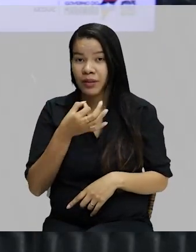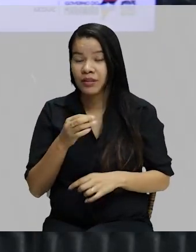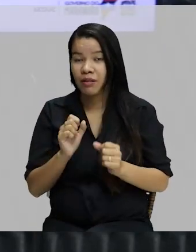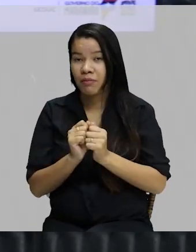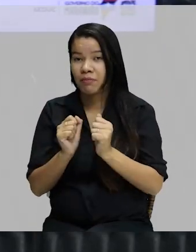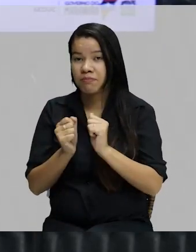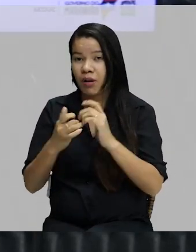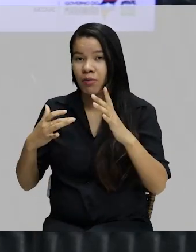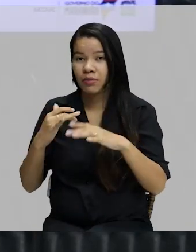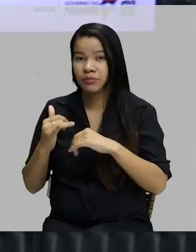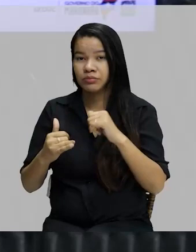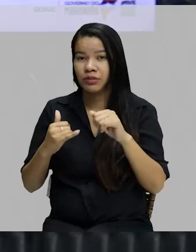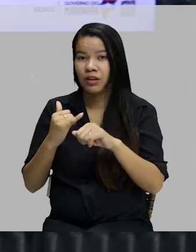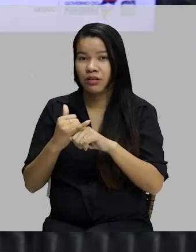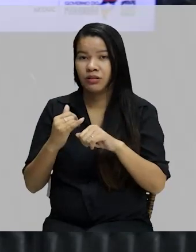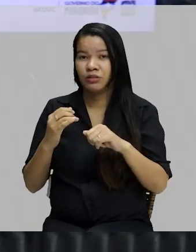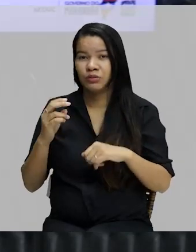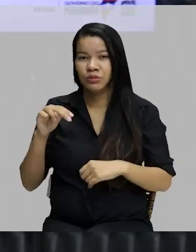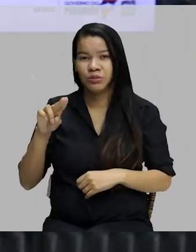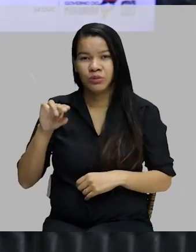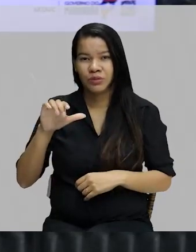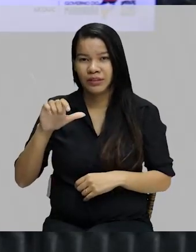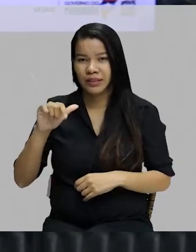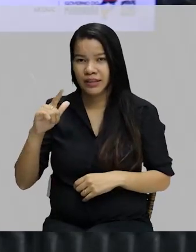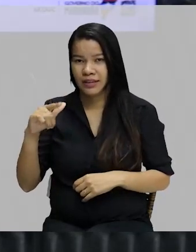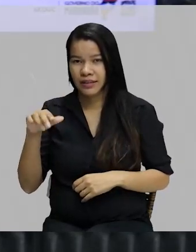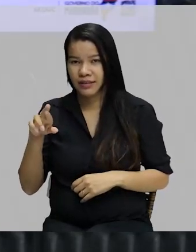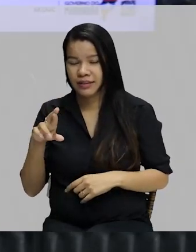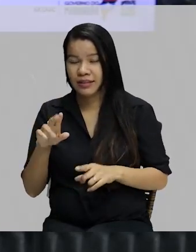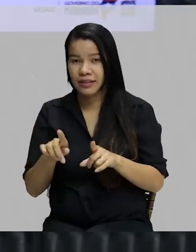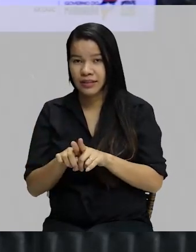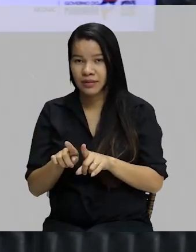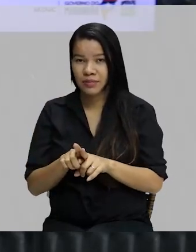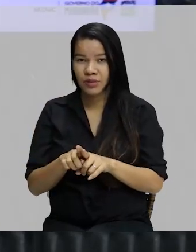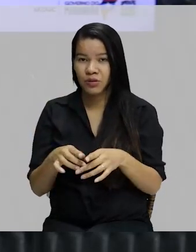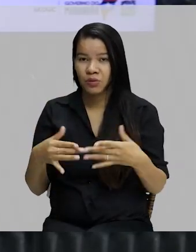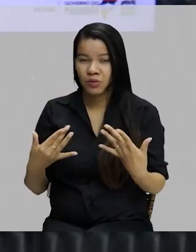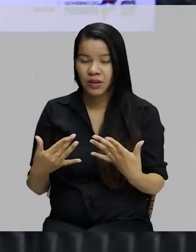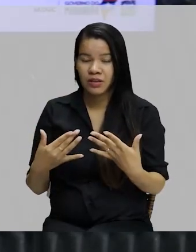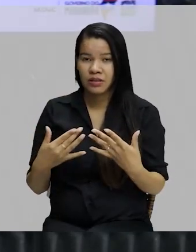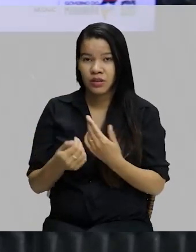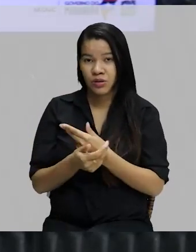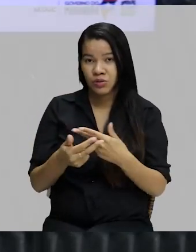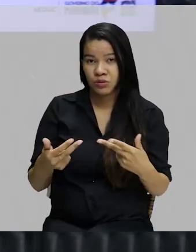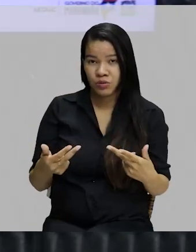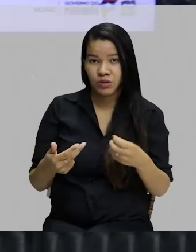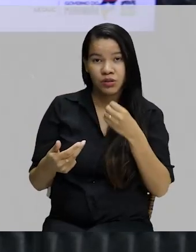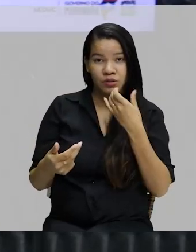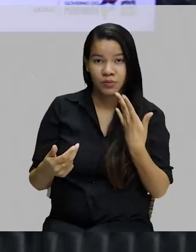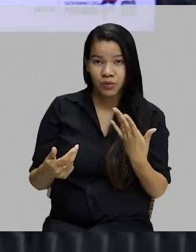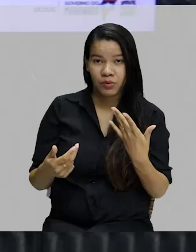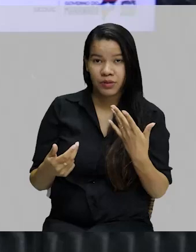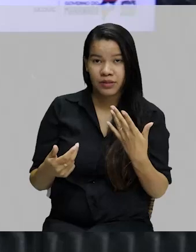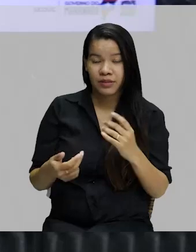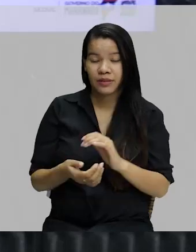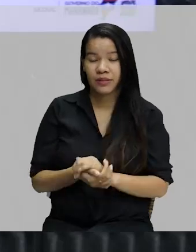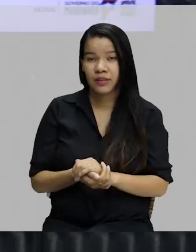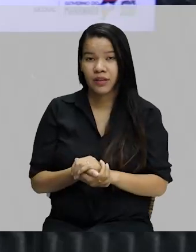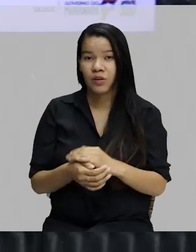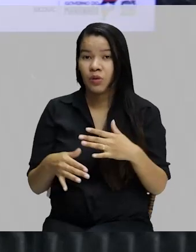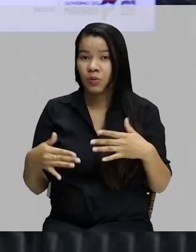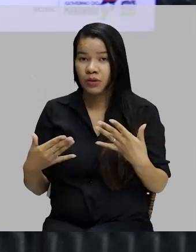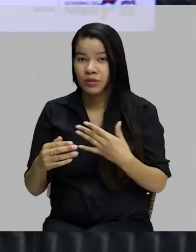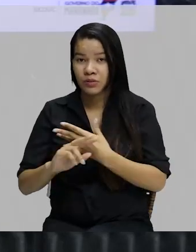os reatores nucleares, as vantagens desse tipo de obtenção de energia,